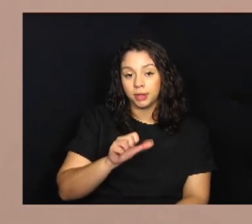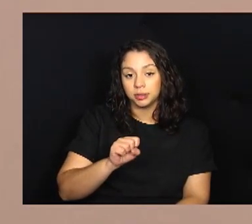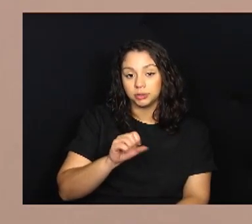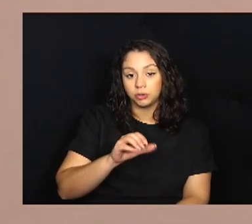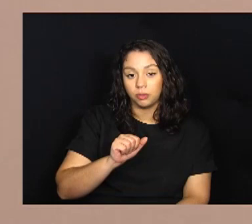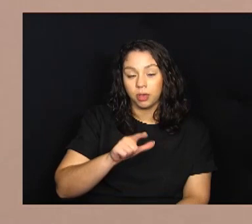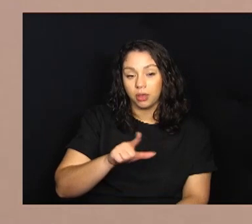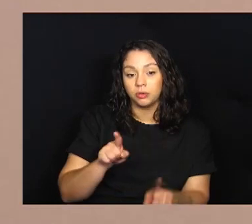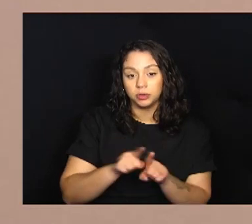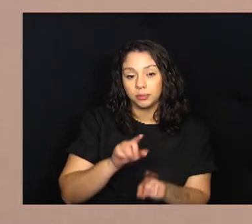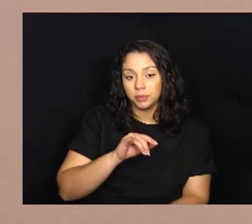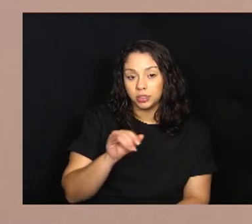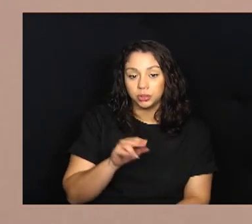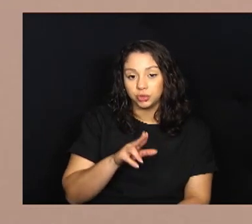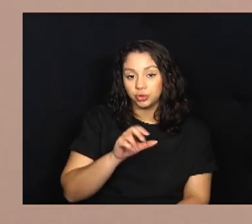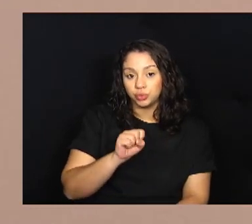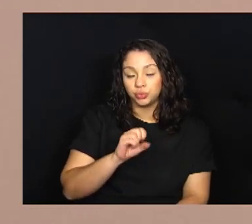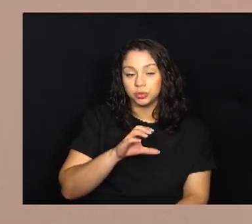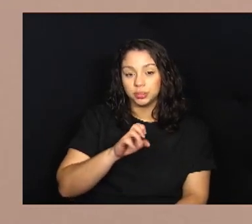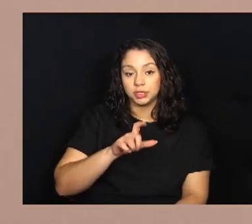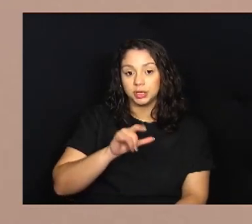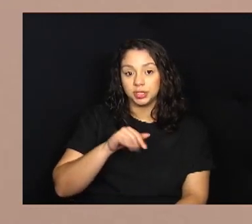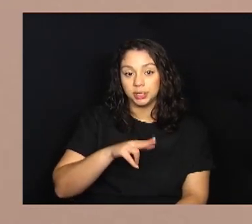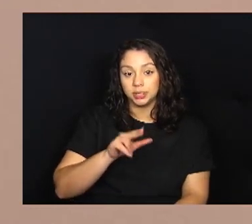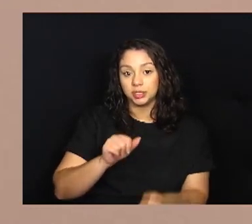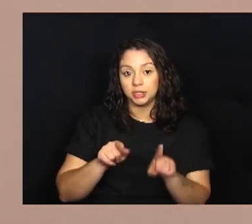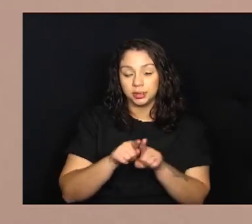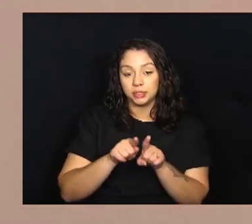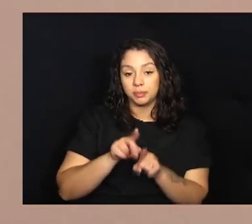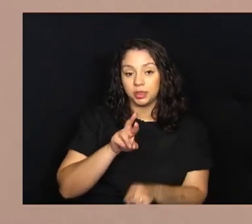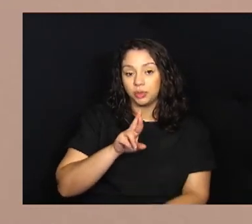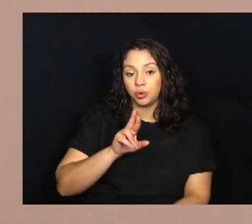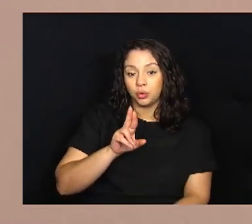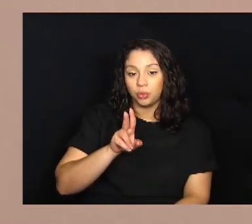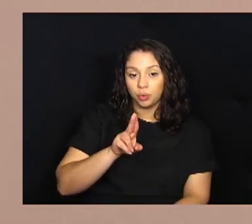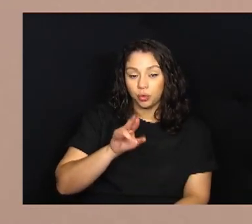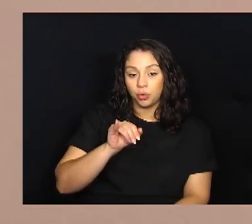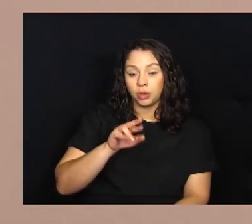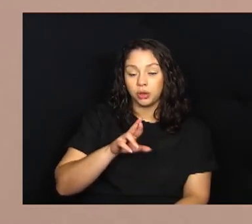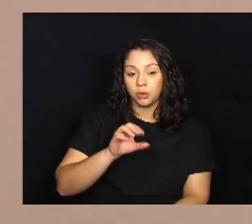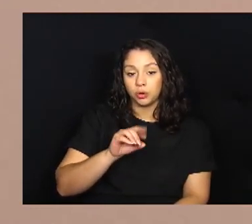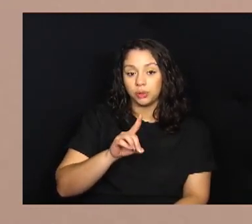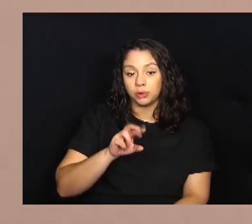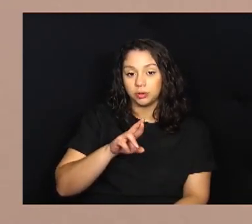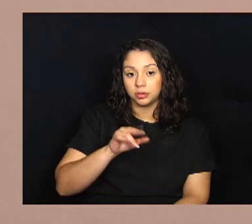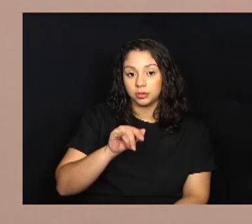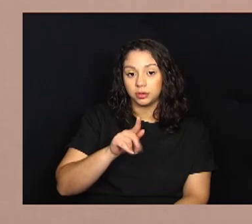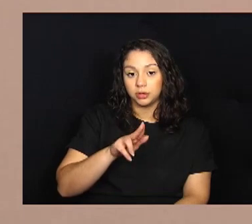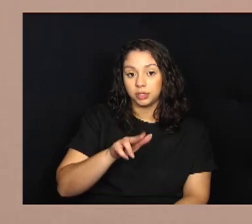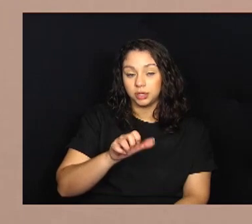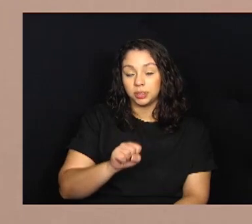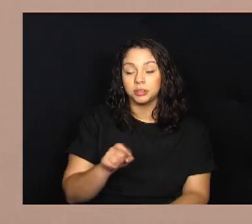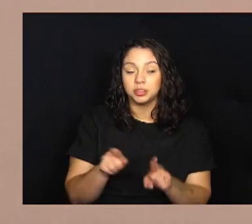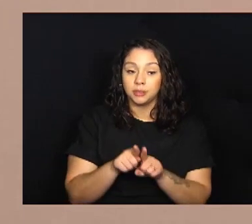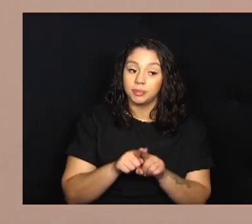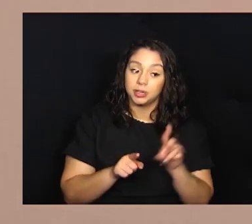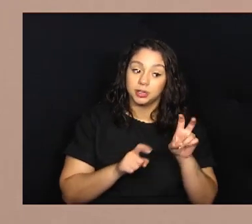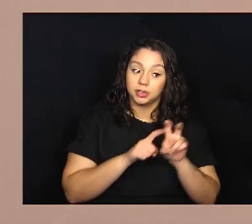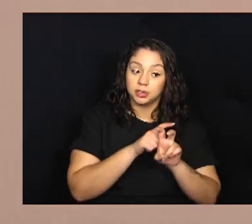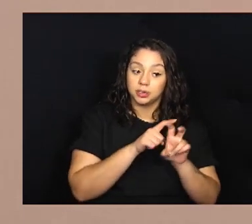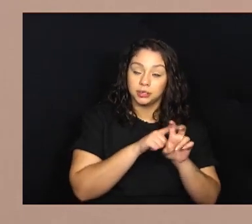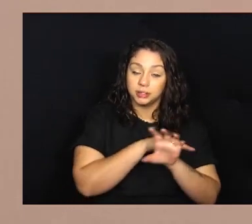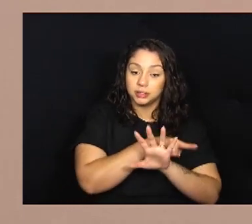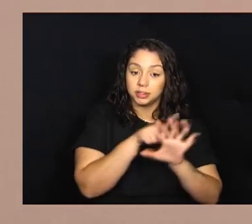Presidente Juscelino, quinta, Avenida Rui Rodrigues, e dentre elas também tem as 5 rodovias mais